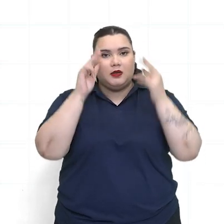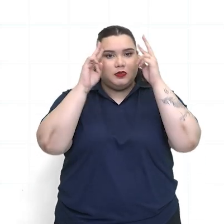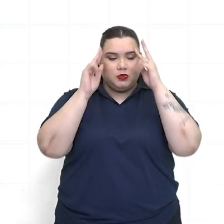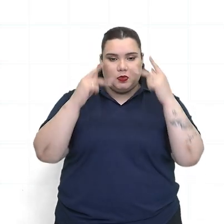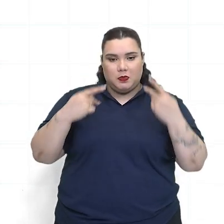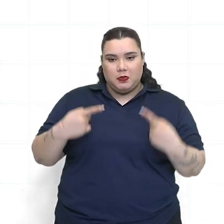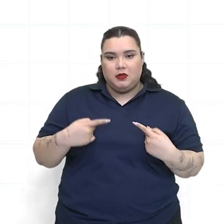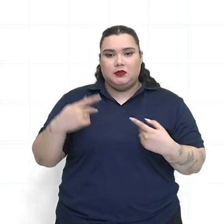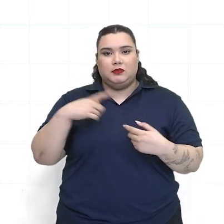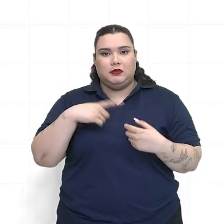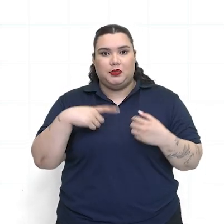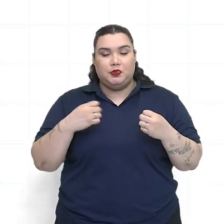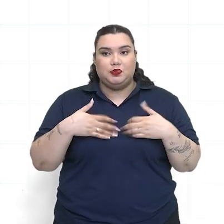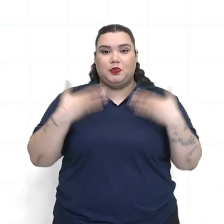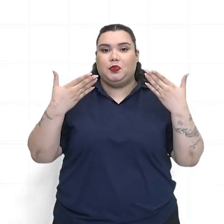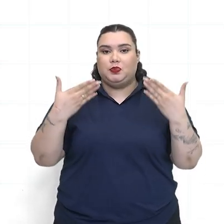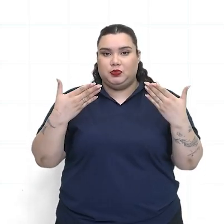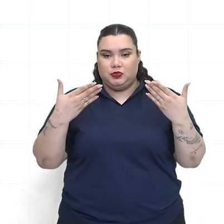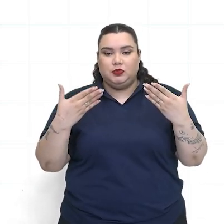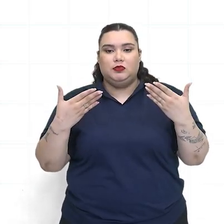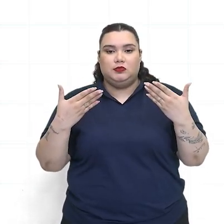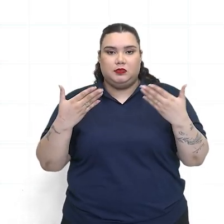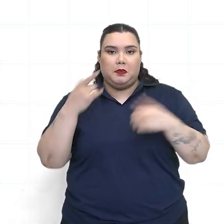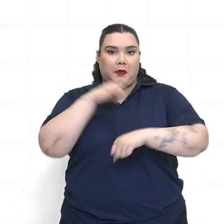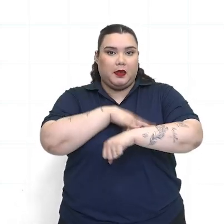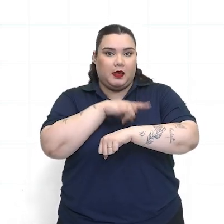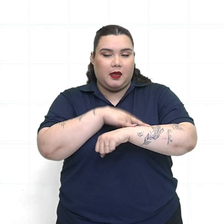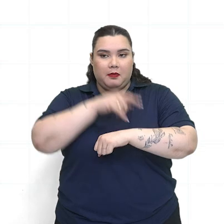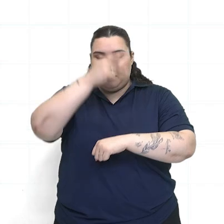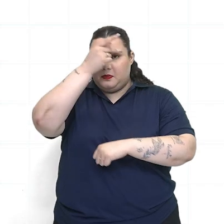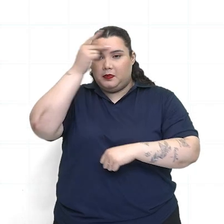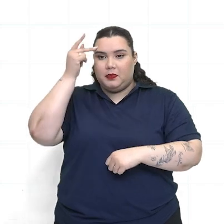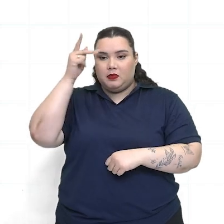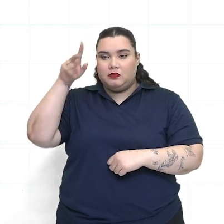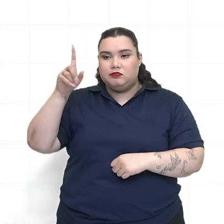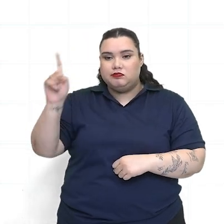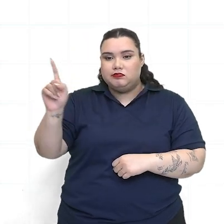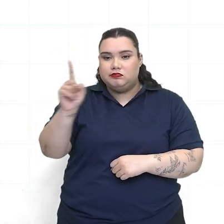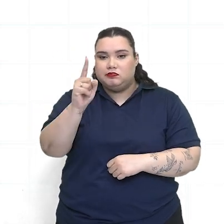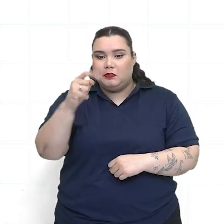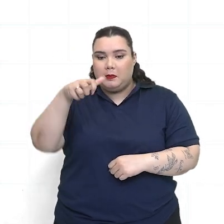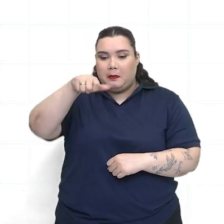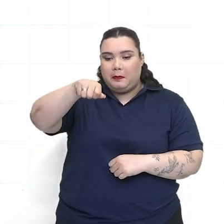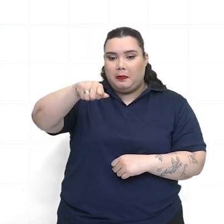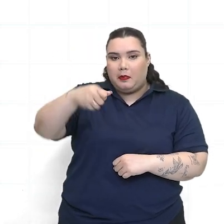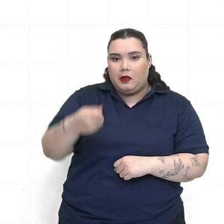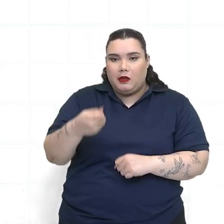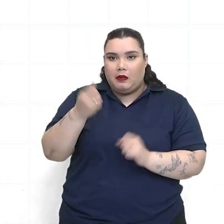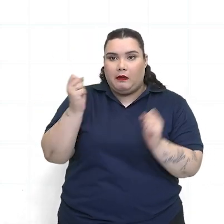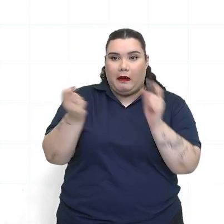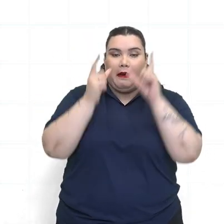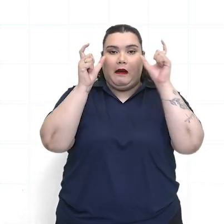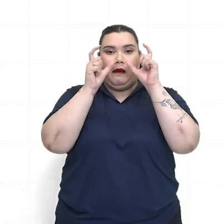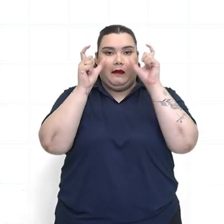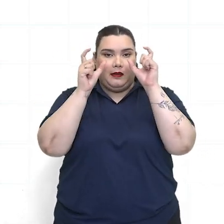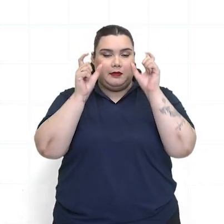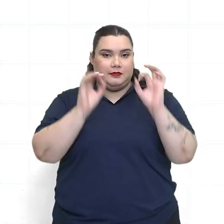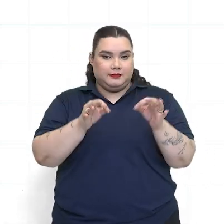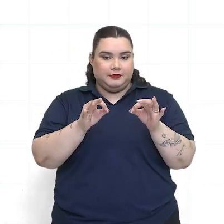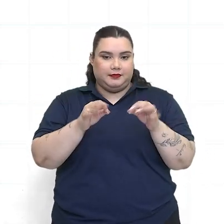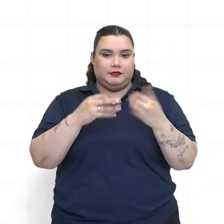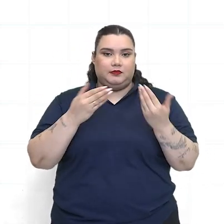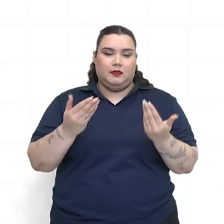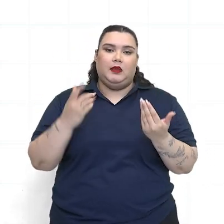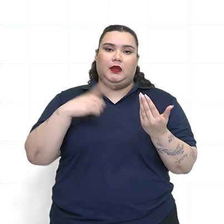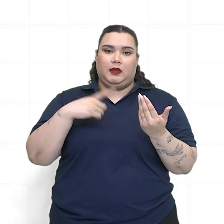pessoa que estivesse, né, lá no banheiro, fazendo suas necessidades, e alguém fosse lá e entrasse, né? Aí você